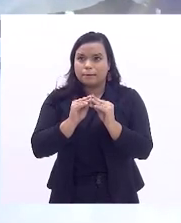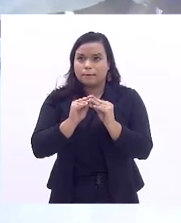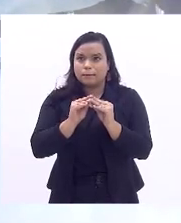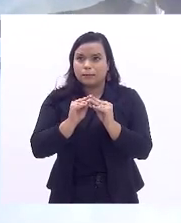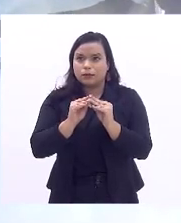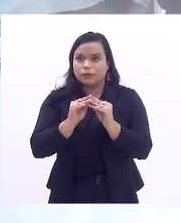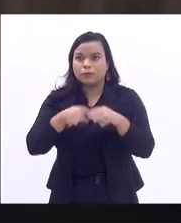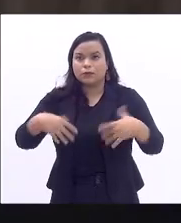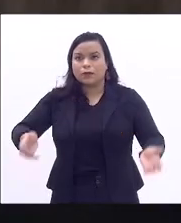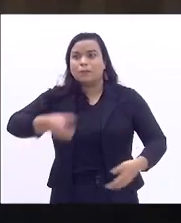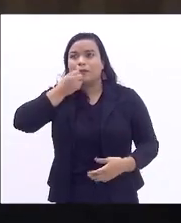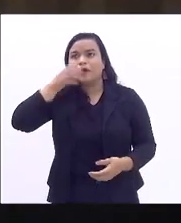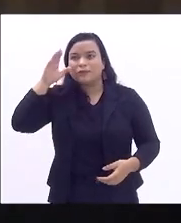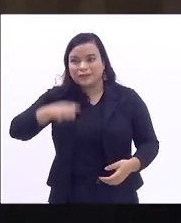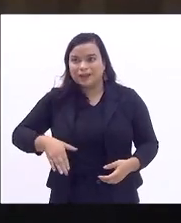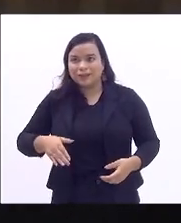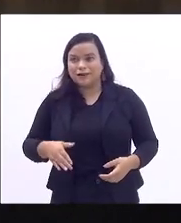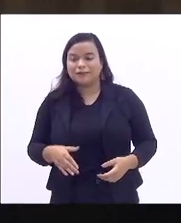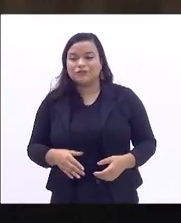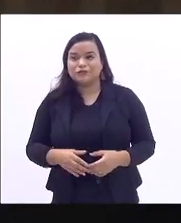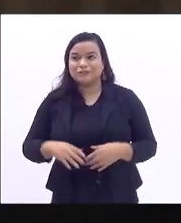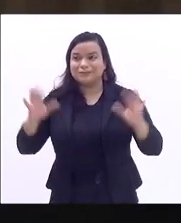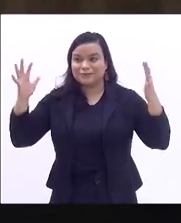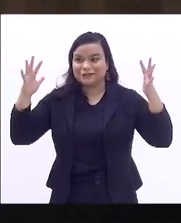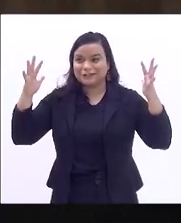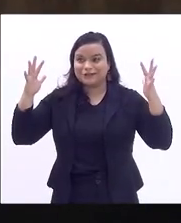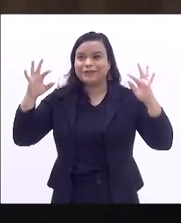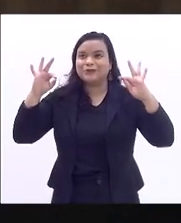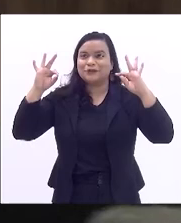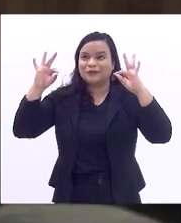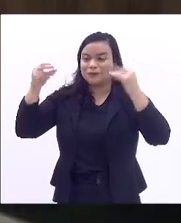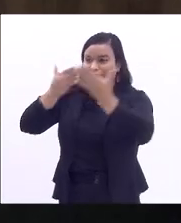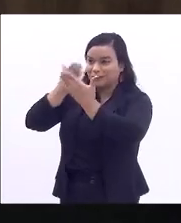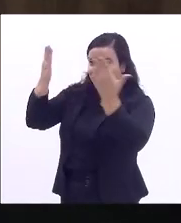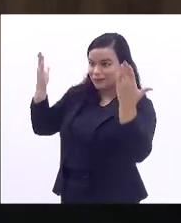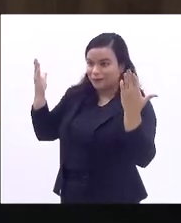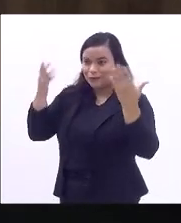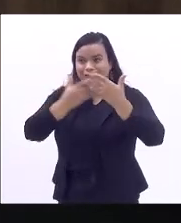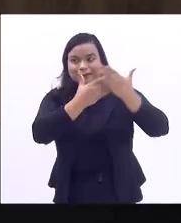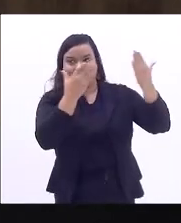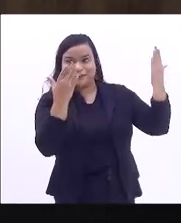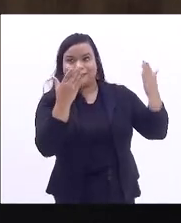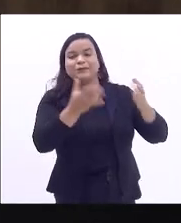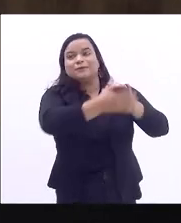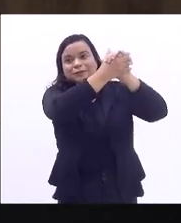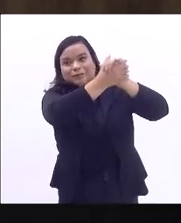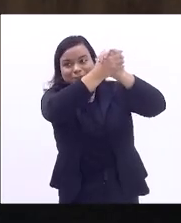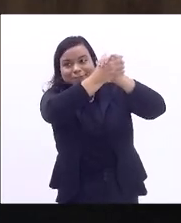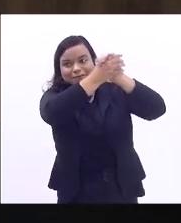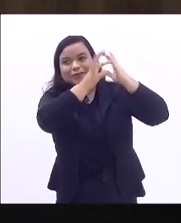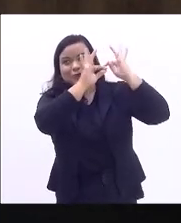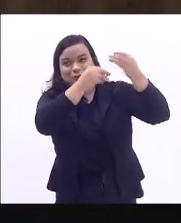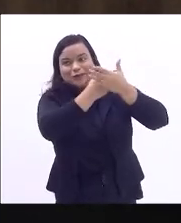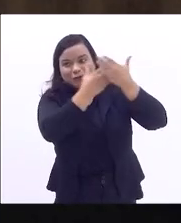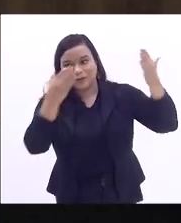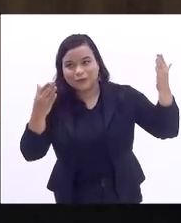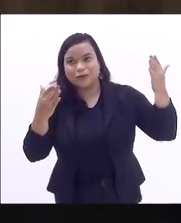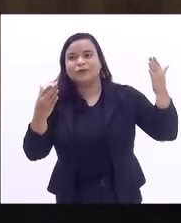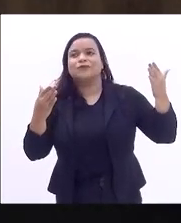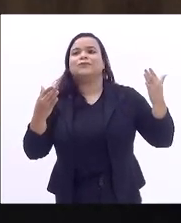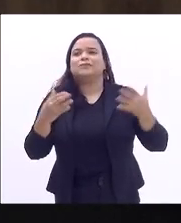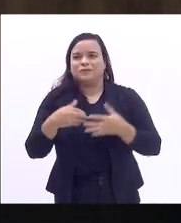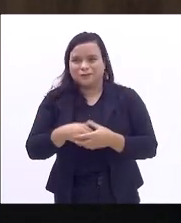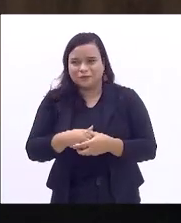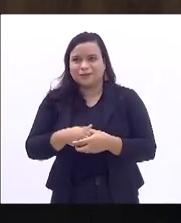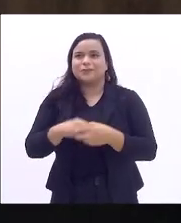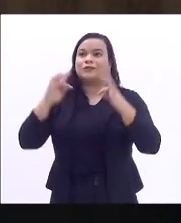Tá bom boa tarde a todas e todos eu quero cumprimentar a todos aqueles e aquelas